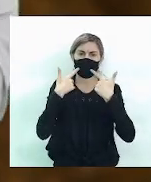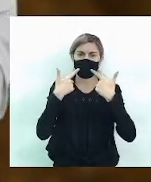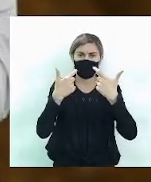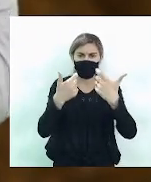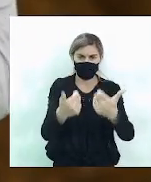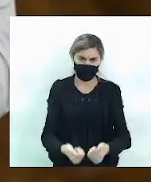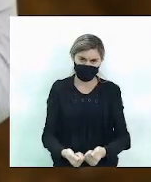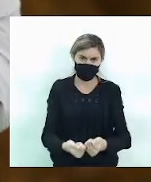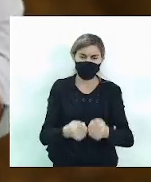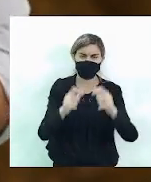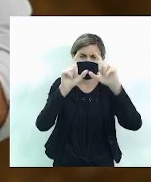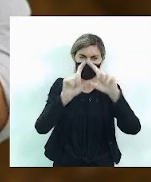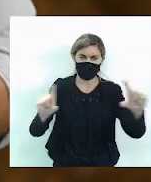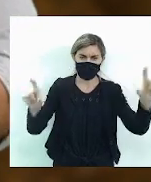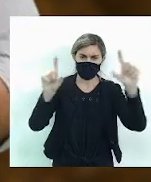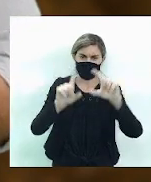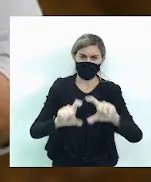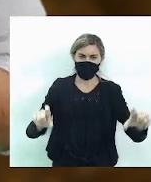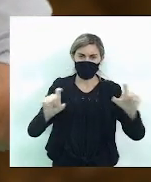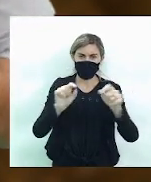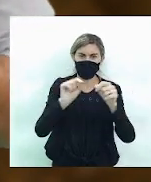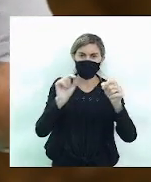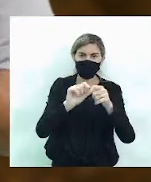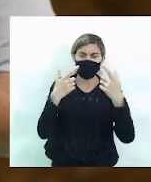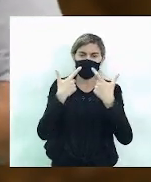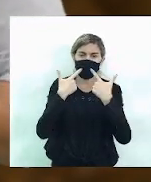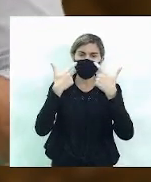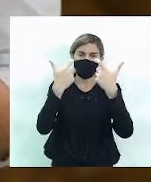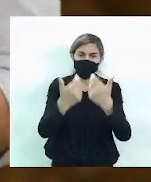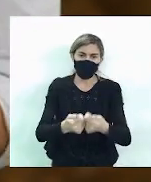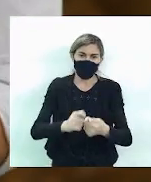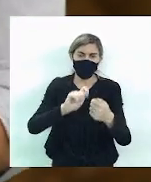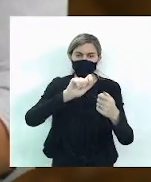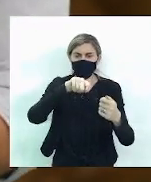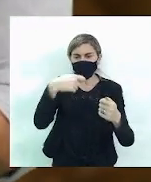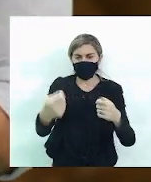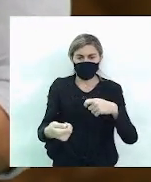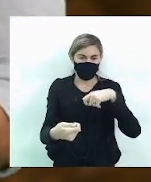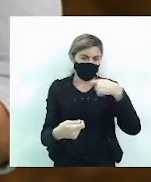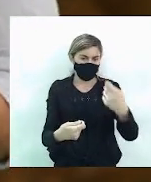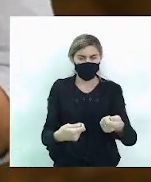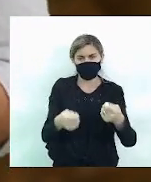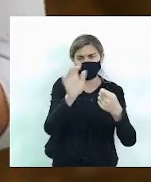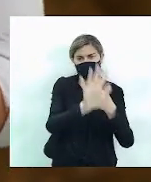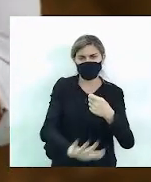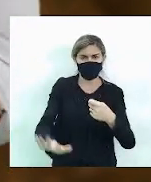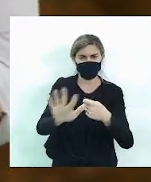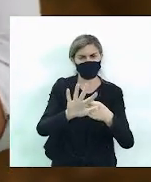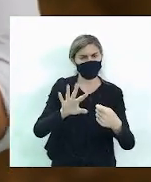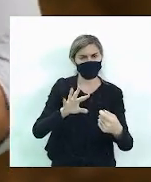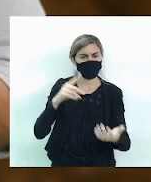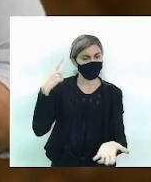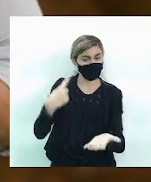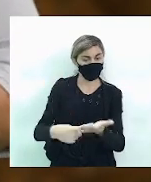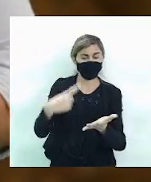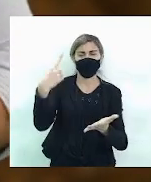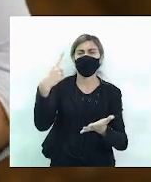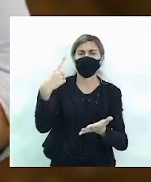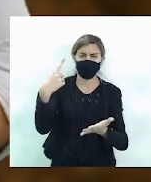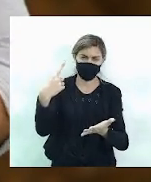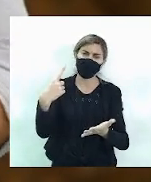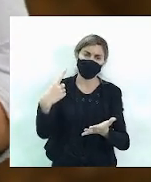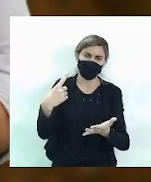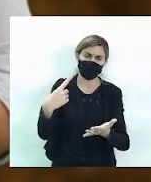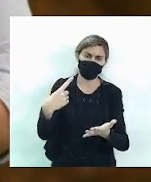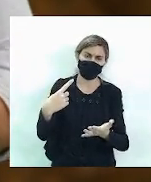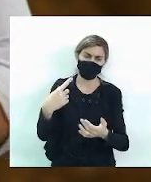são versos que eles constroem lá numa linguagem simbólica, numa linguagem figurada. E isso é muito marcante na obra